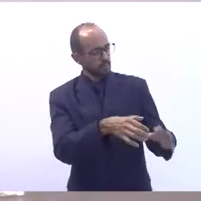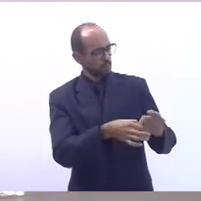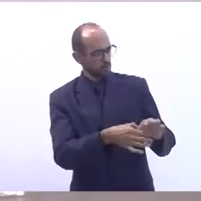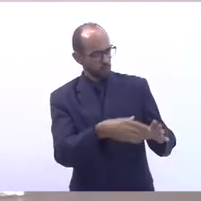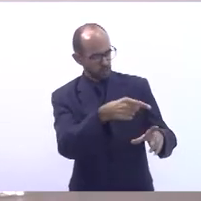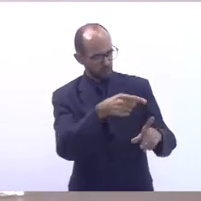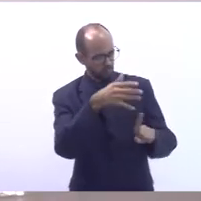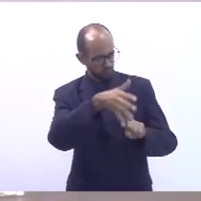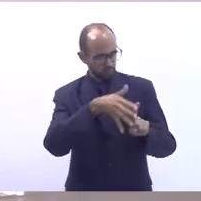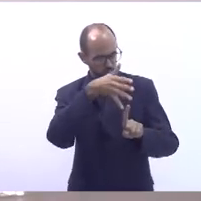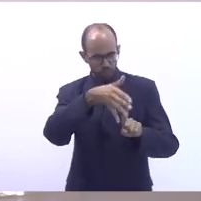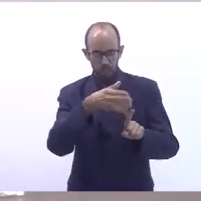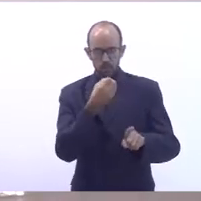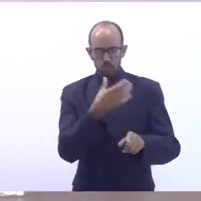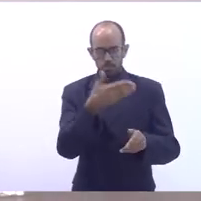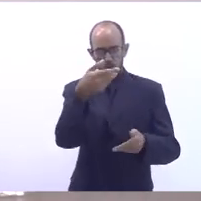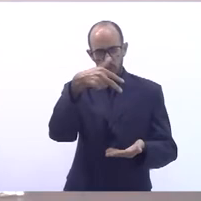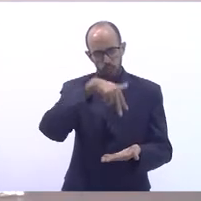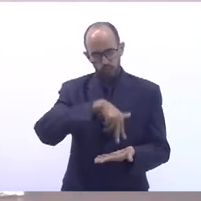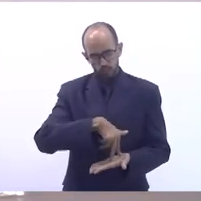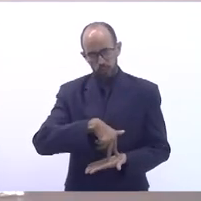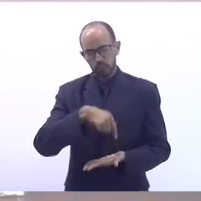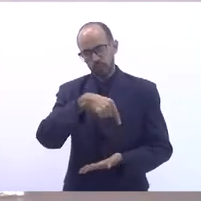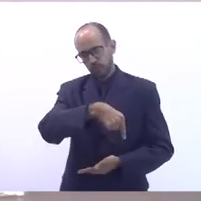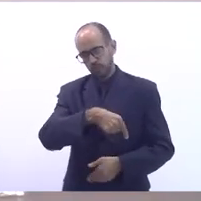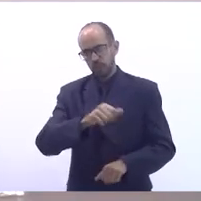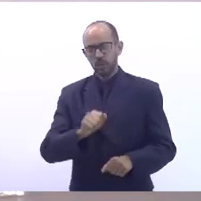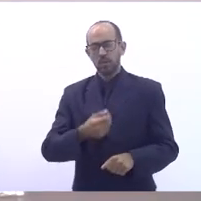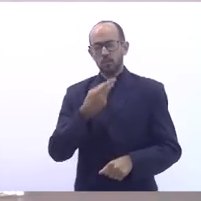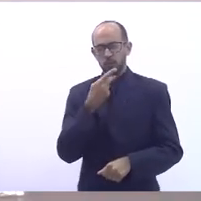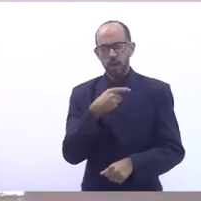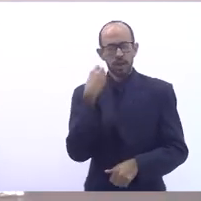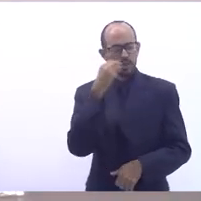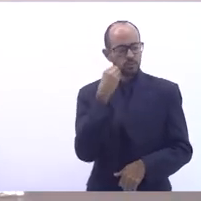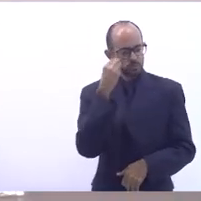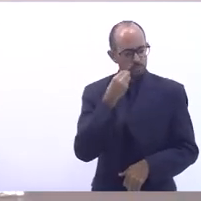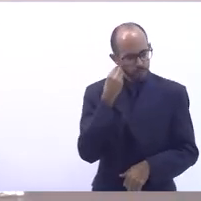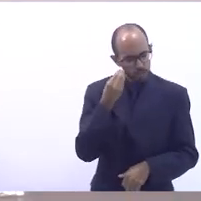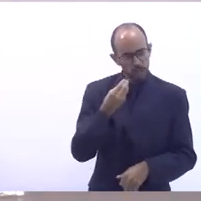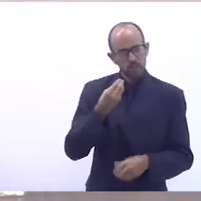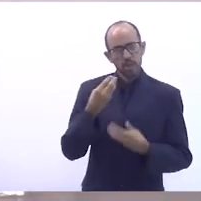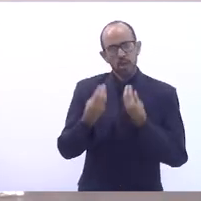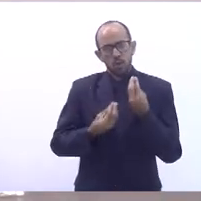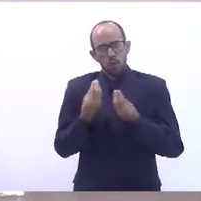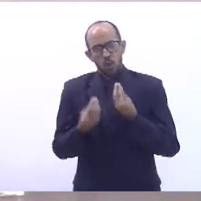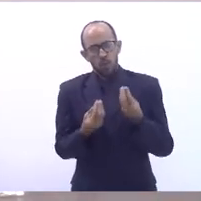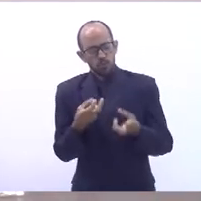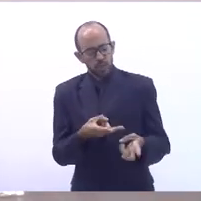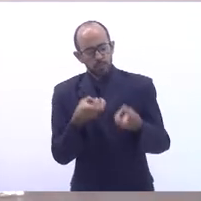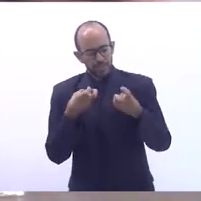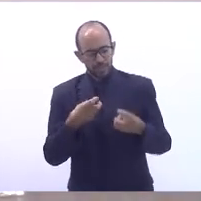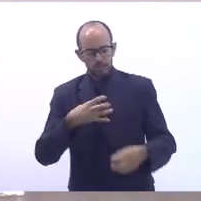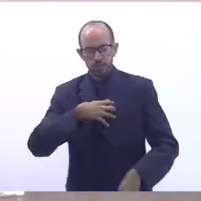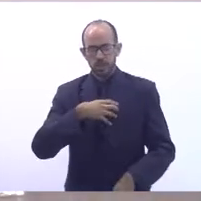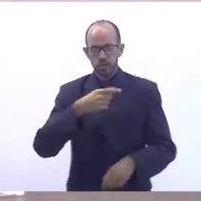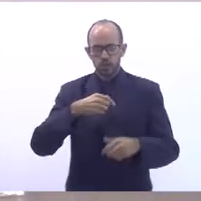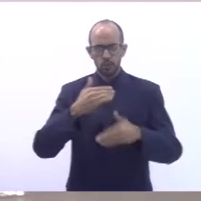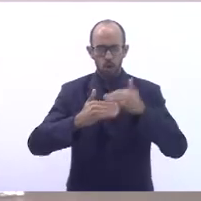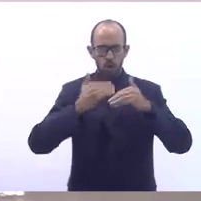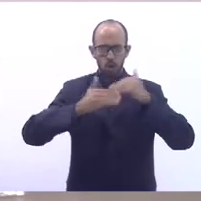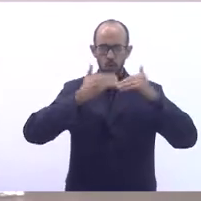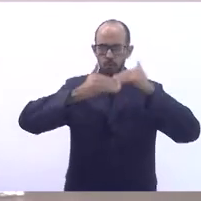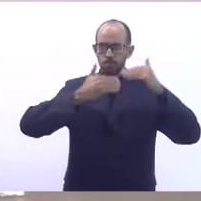é sua Que bom que você tá aqui conosco Então vale aqui da vossa experiência e como você vê isso tudo e quais são os próximos